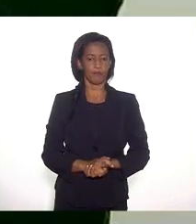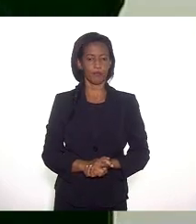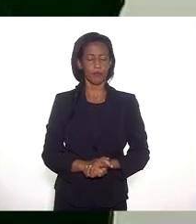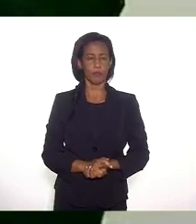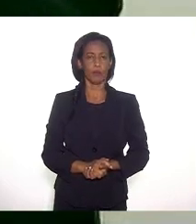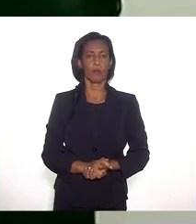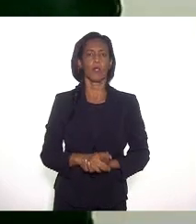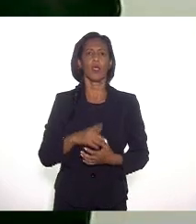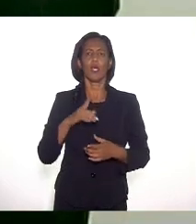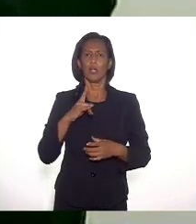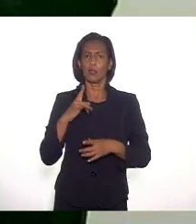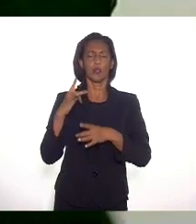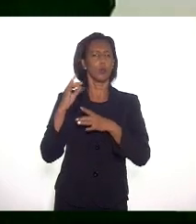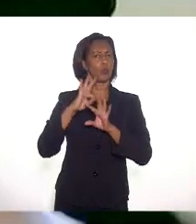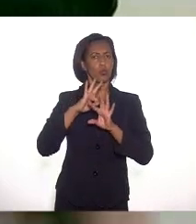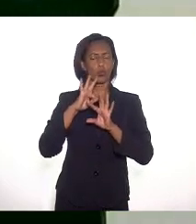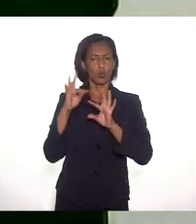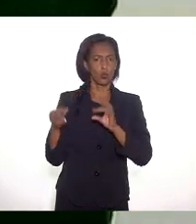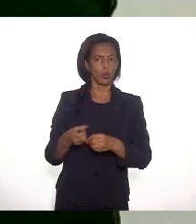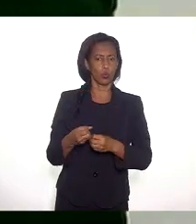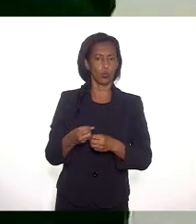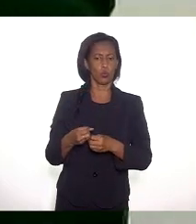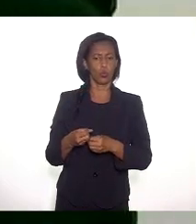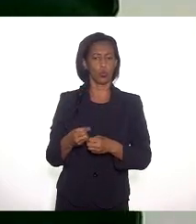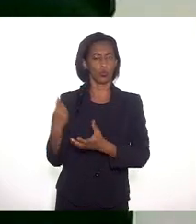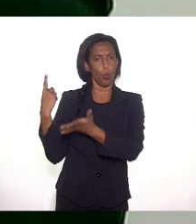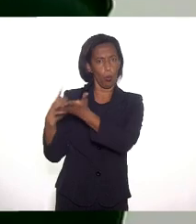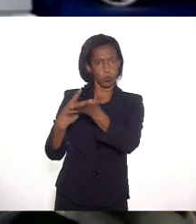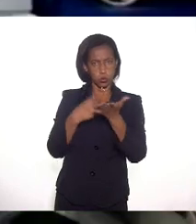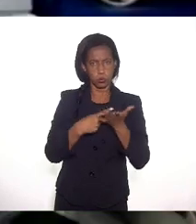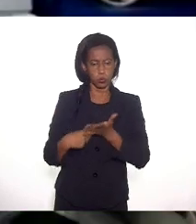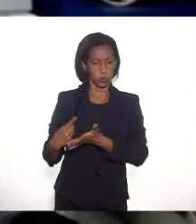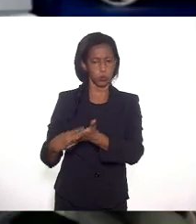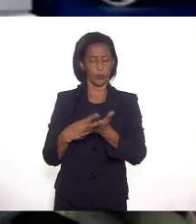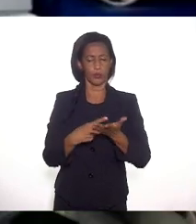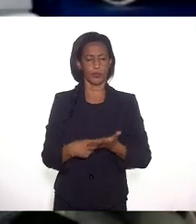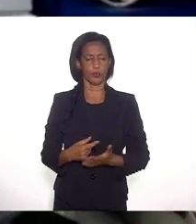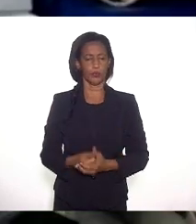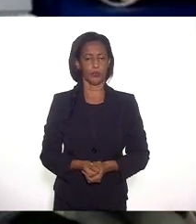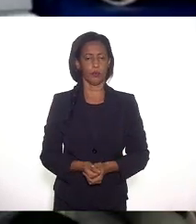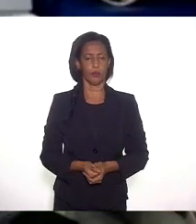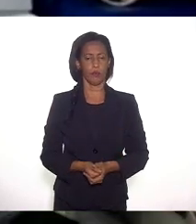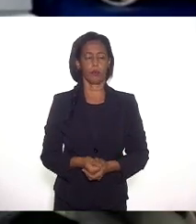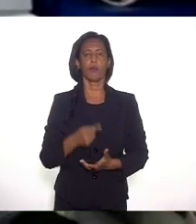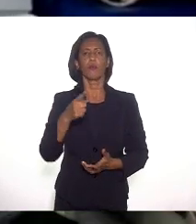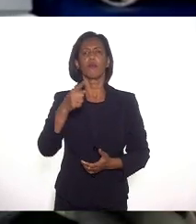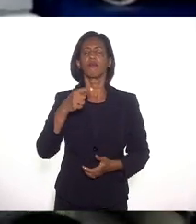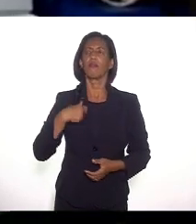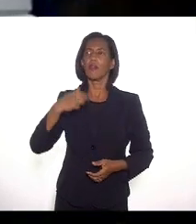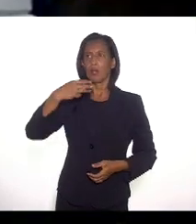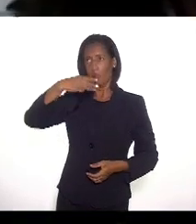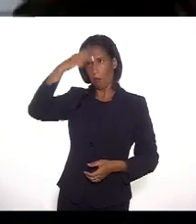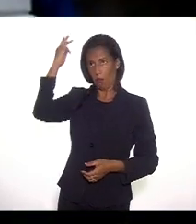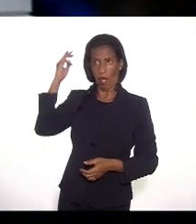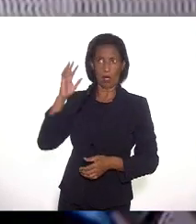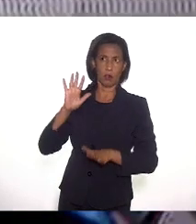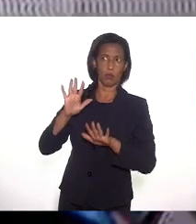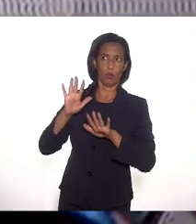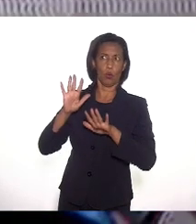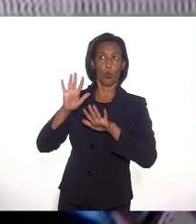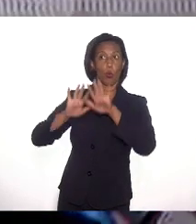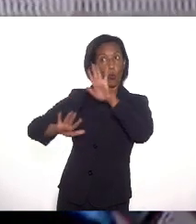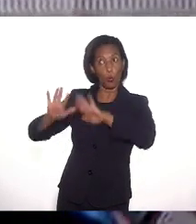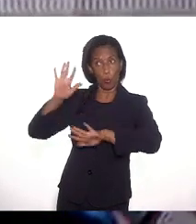no do Márcio anexando, com um grande conglomerado. Boa. Agora, Márcio, só chamar a sua atenção para uma coisa muito séria. Cuidado ao usar